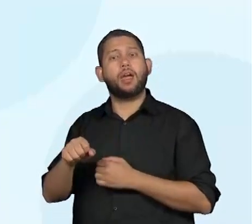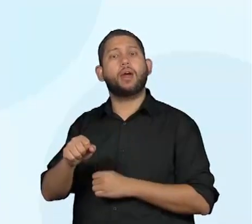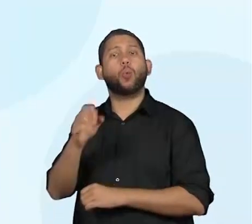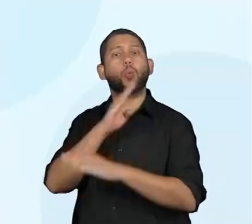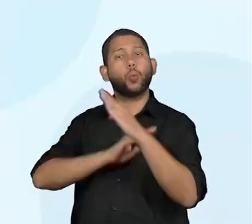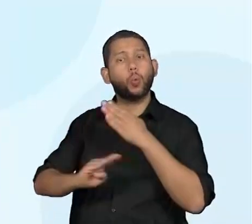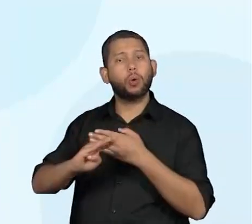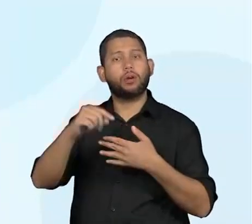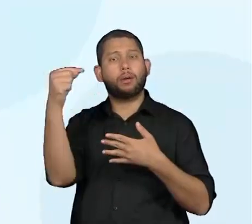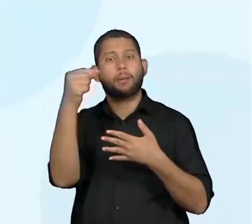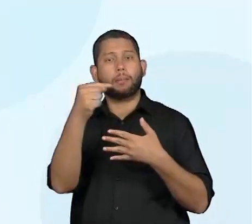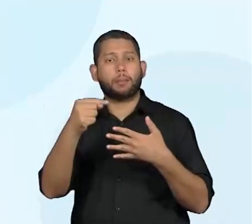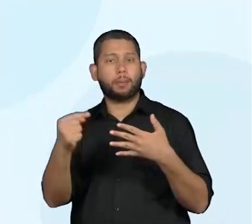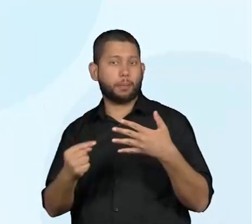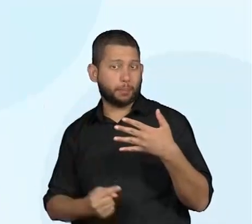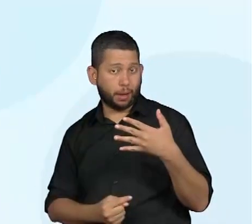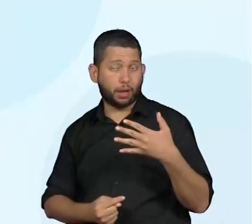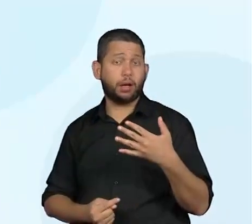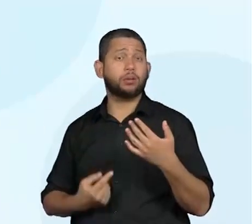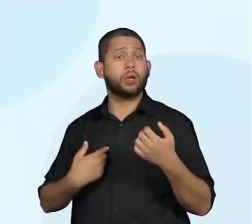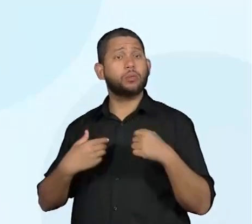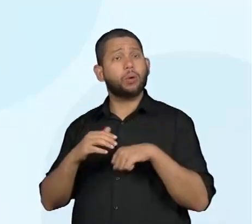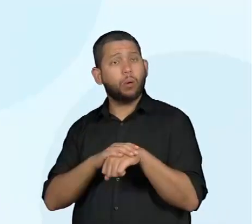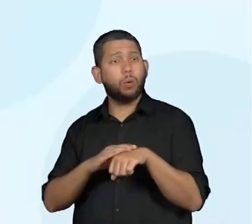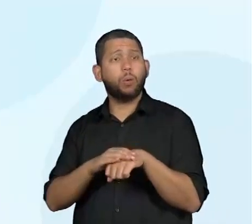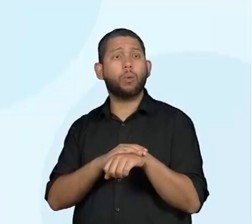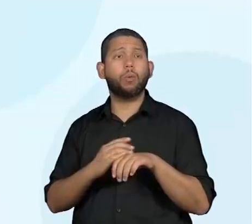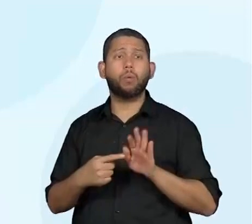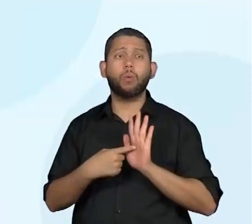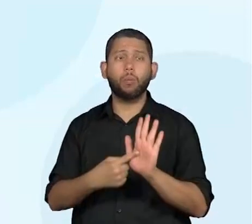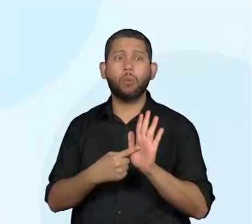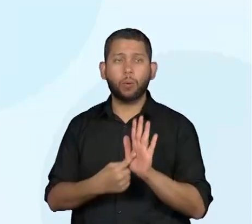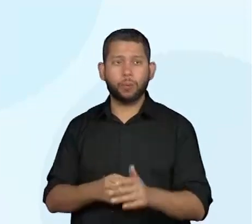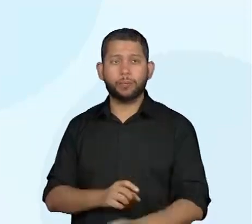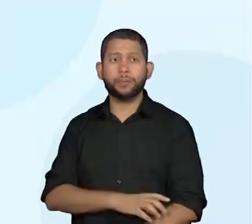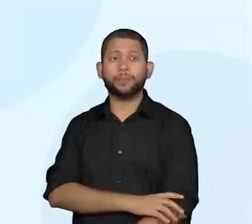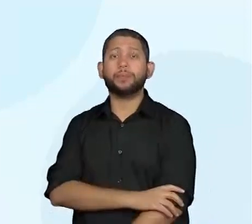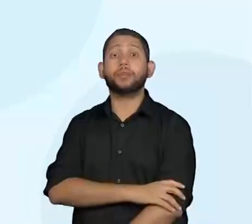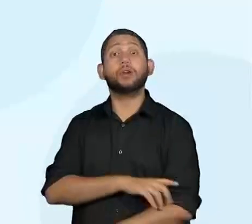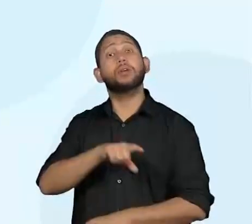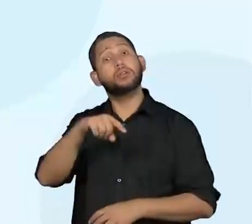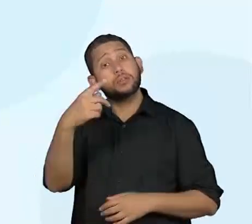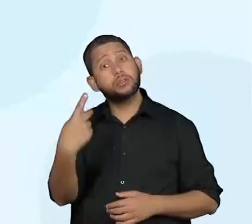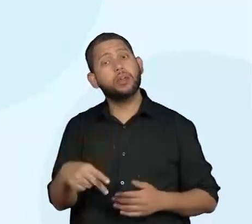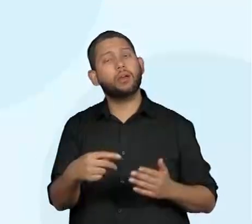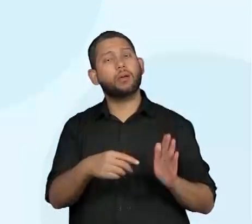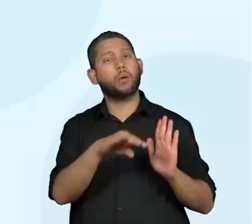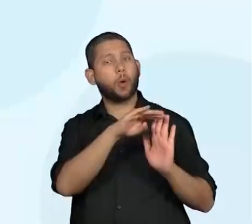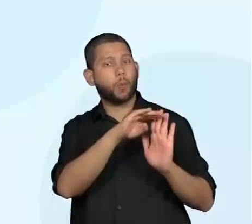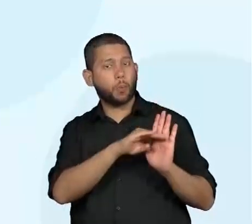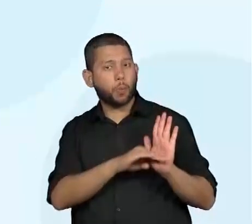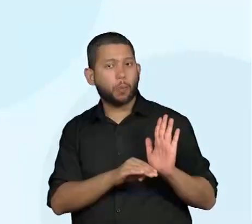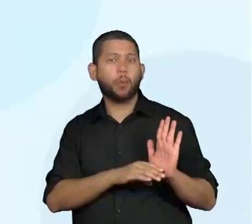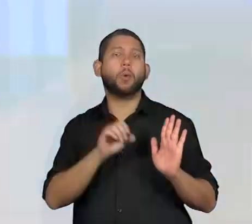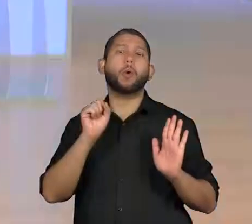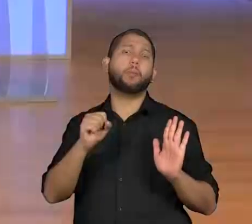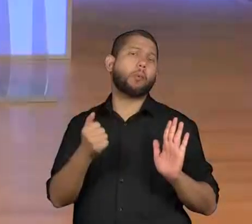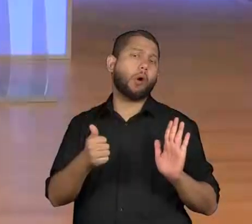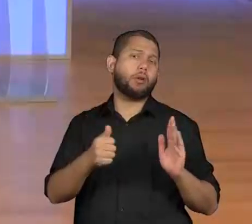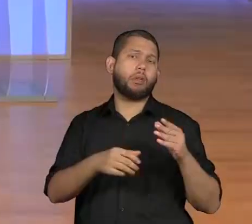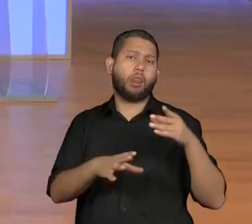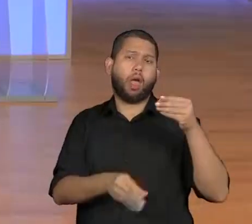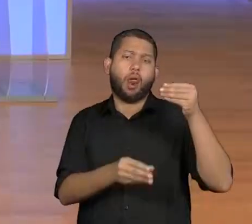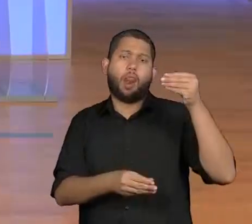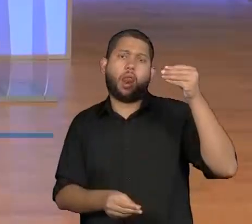falando aí durante o dia, né? Vocês podem criar a lista de vocês. Pode ter mais lutas, pode ter menos